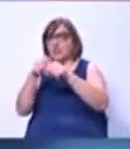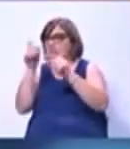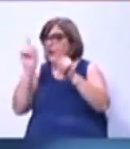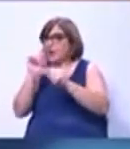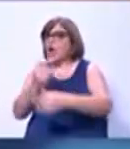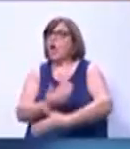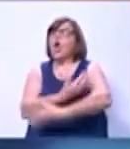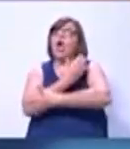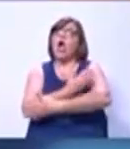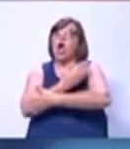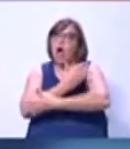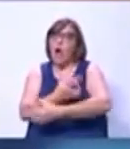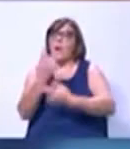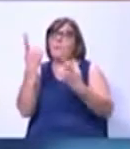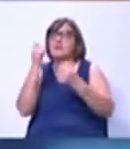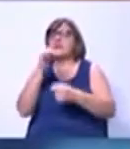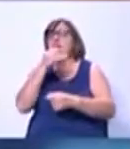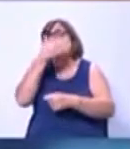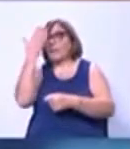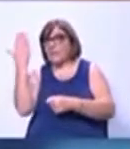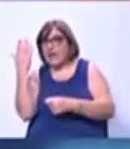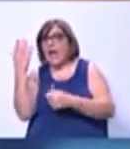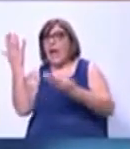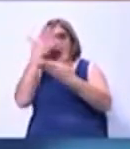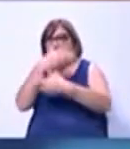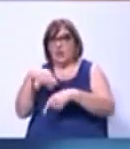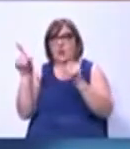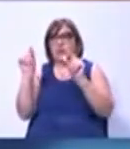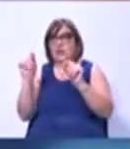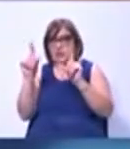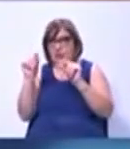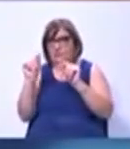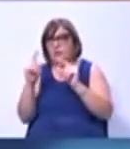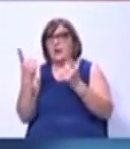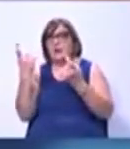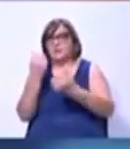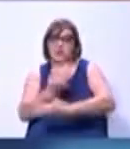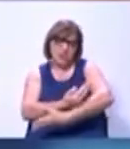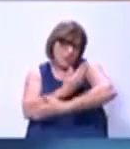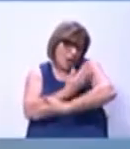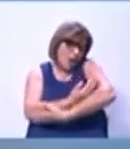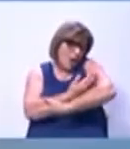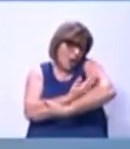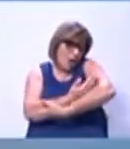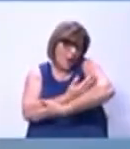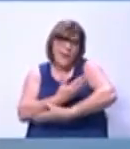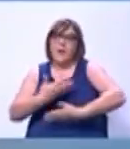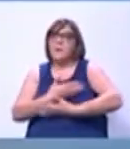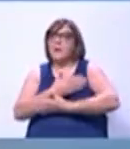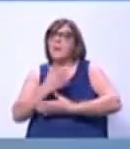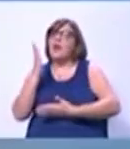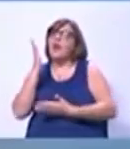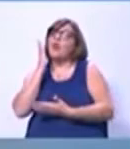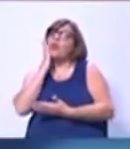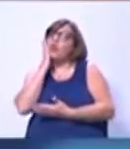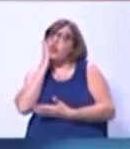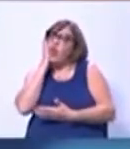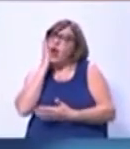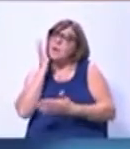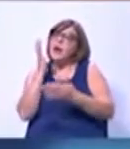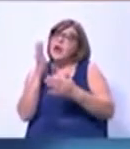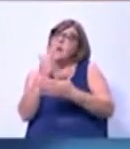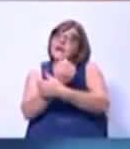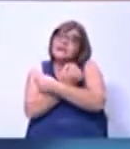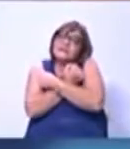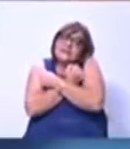de colo durante o dia, é natural que à noite também... Exatamente, precisem de colo. Porque há bebês só dormem muito coladinhos, gostam,